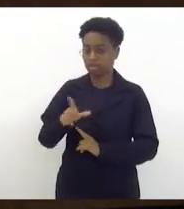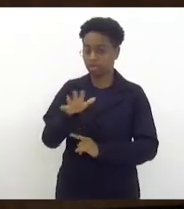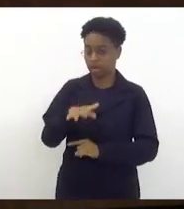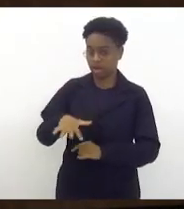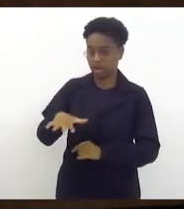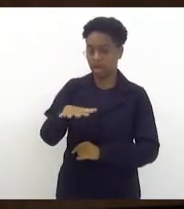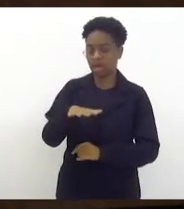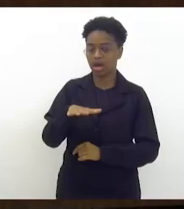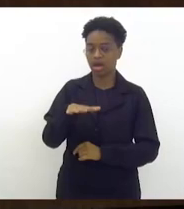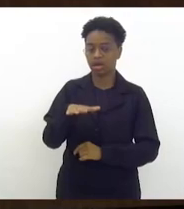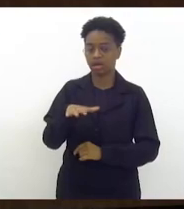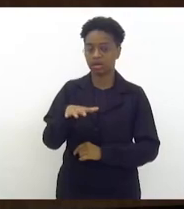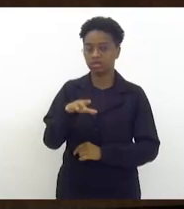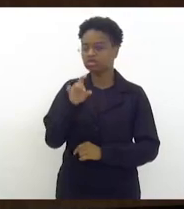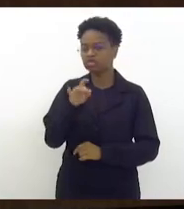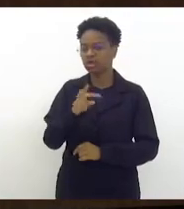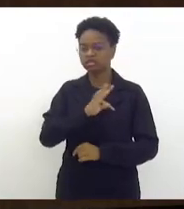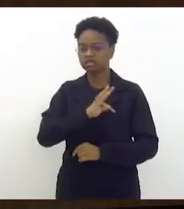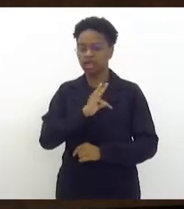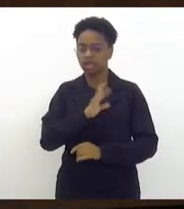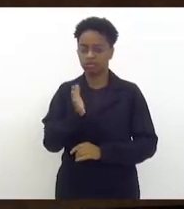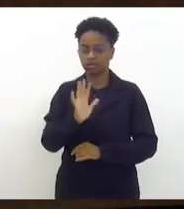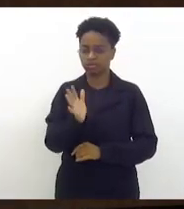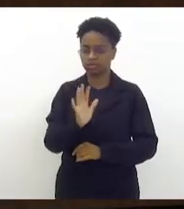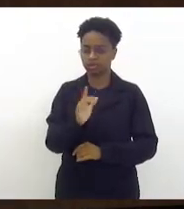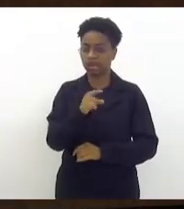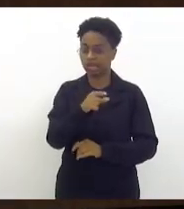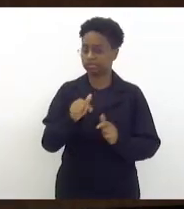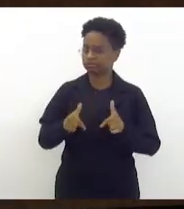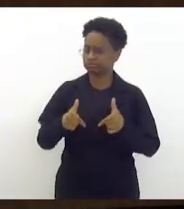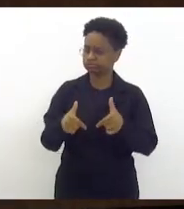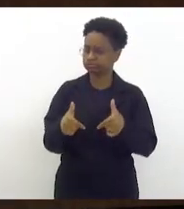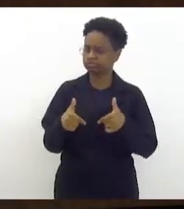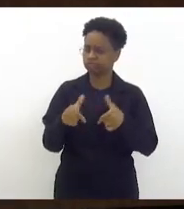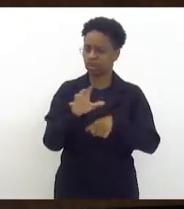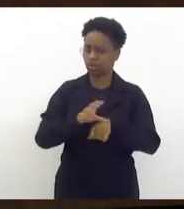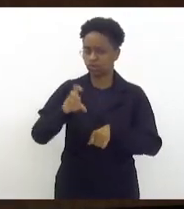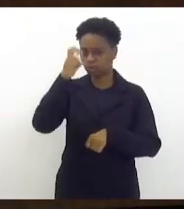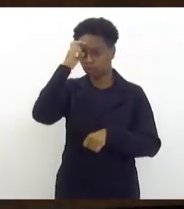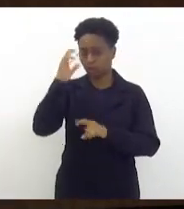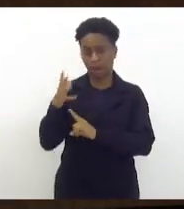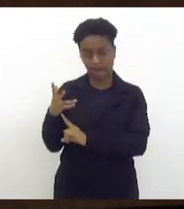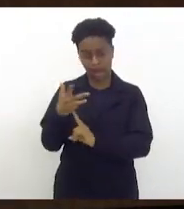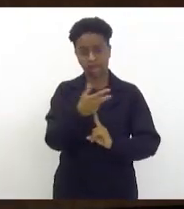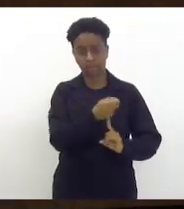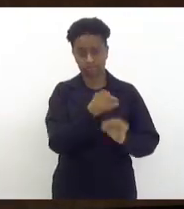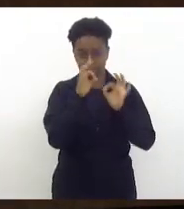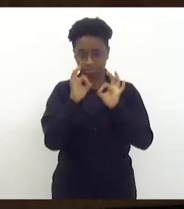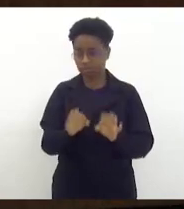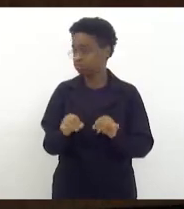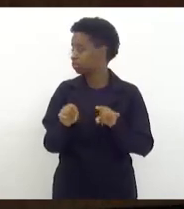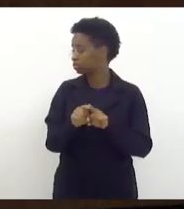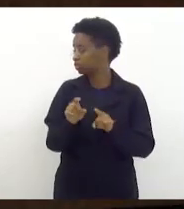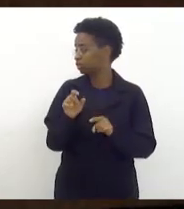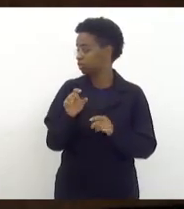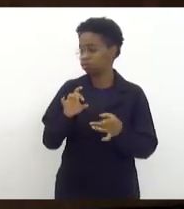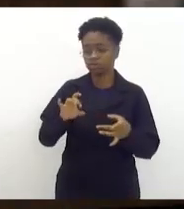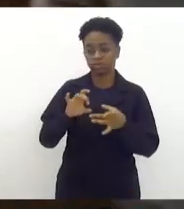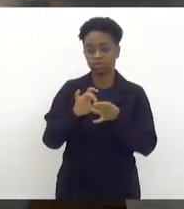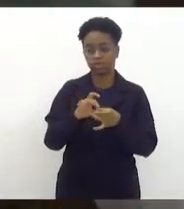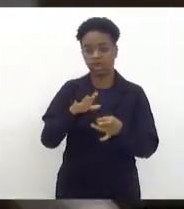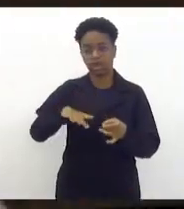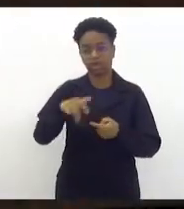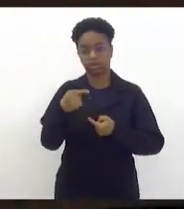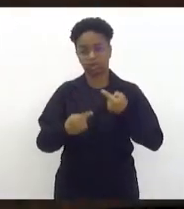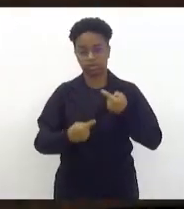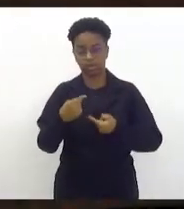espaço meramente técnico, é uma ativista cultural, uma artista que está ocupando também um espaço político,